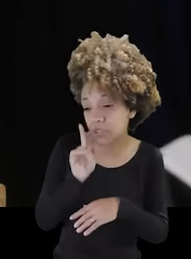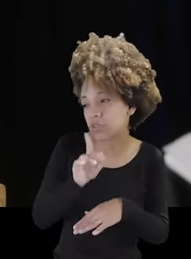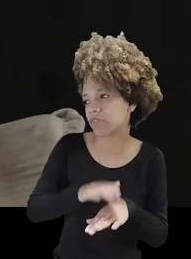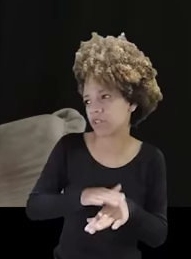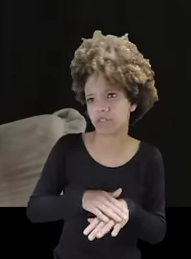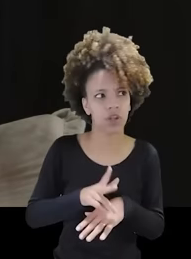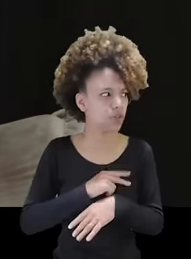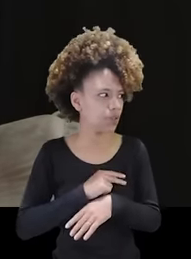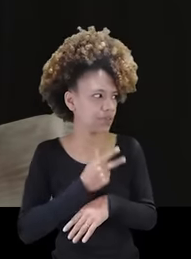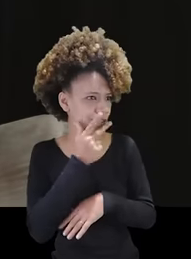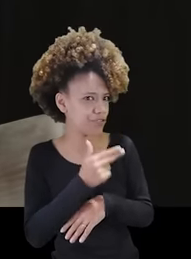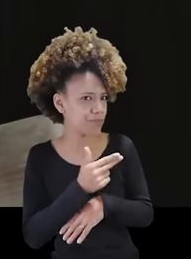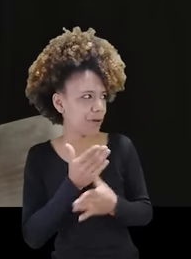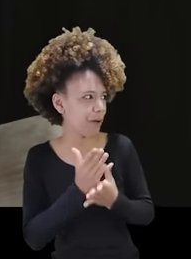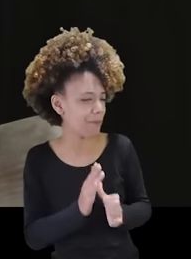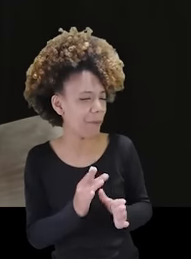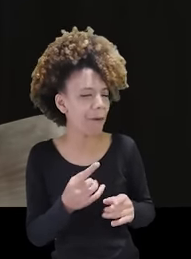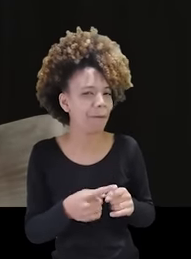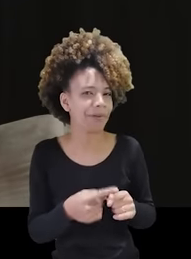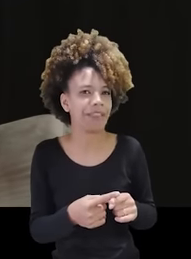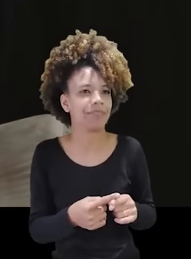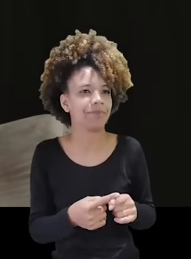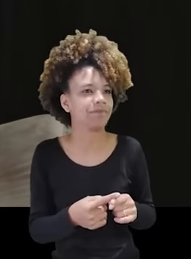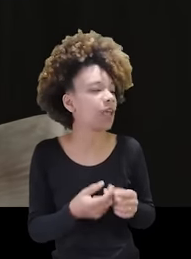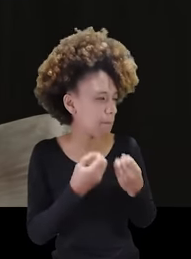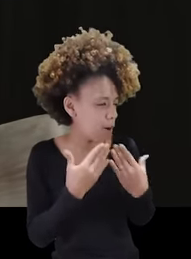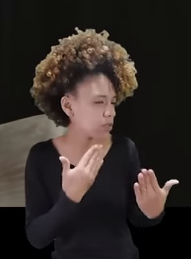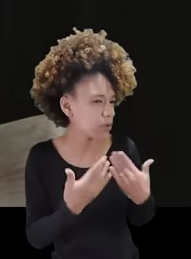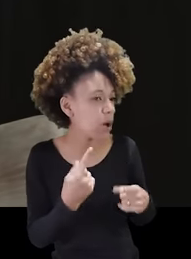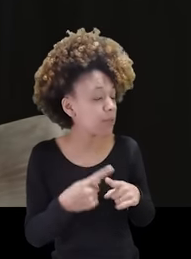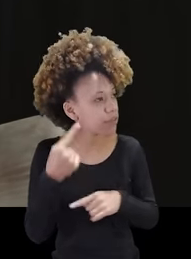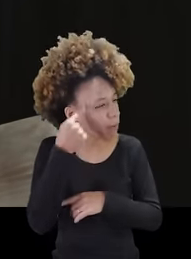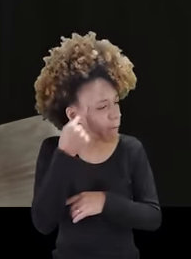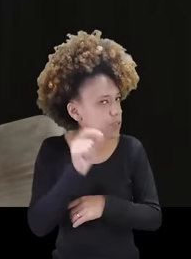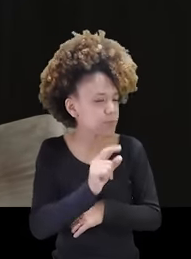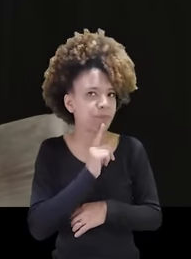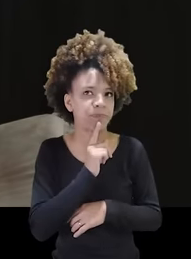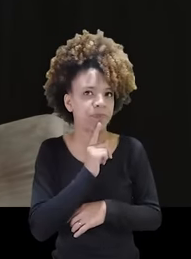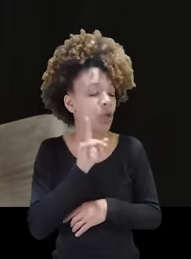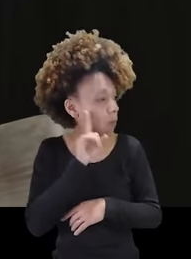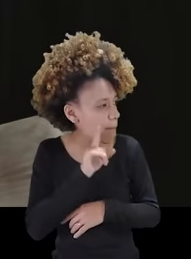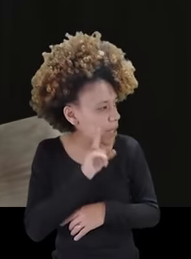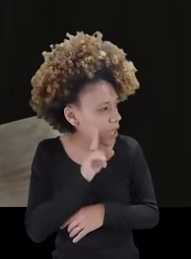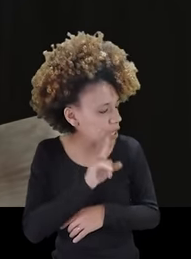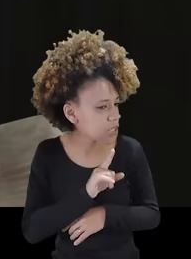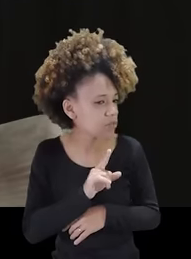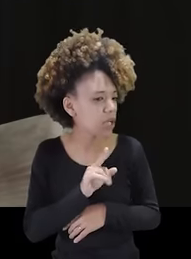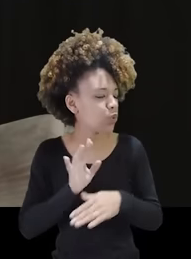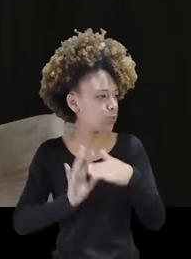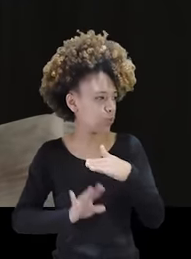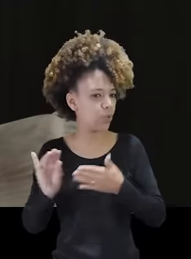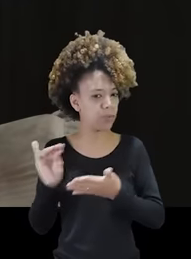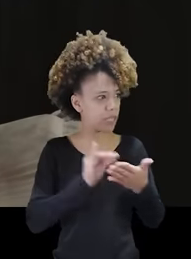Unidos faz isso porque eu achava que tinha muito bom esse papo Porque na minha cabeça era o seguinte o americano ele tá com essa coisa